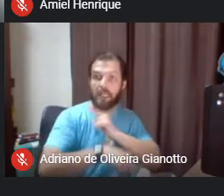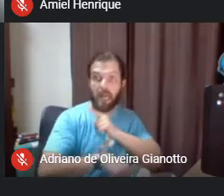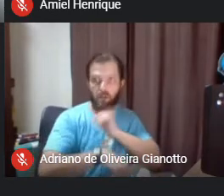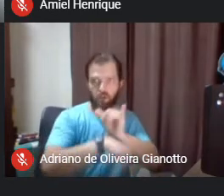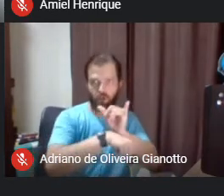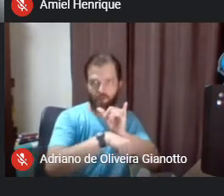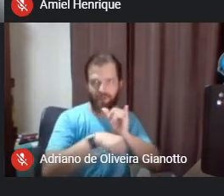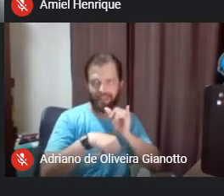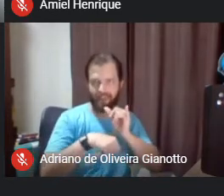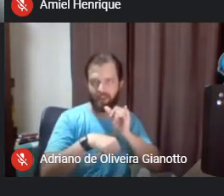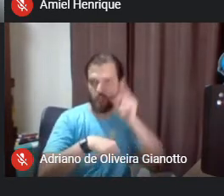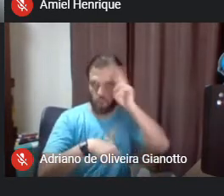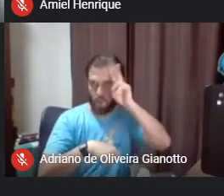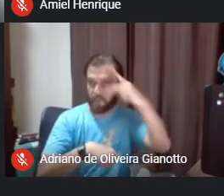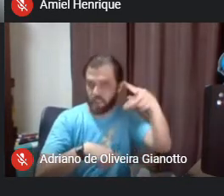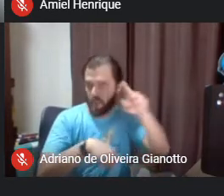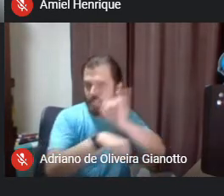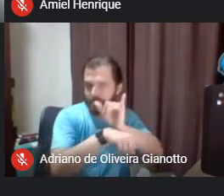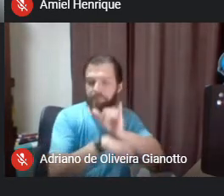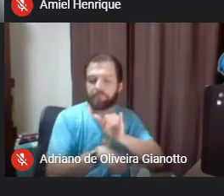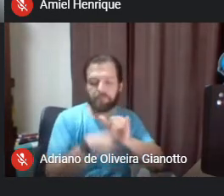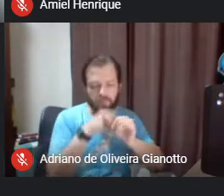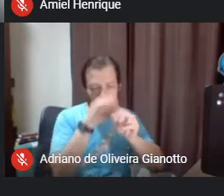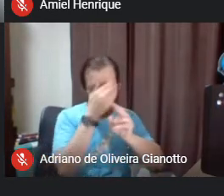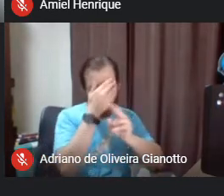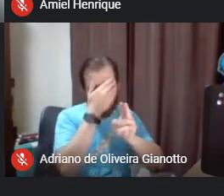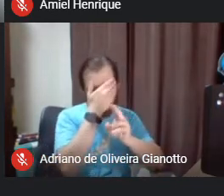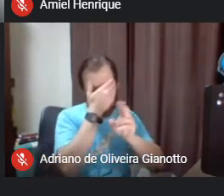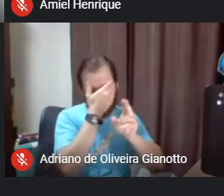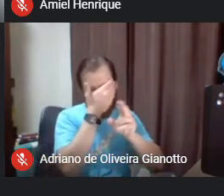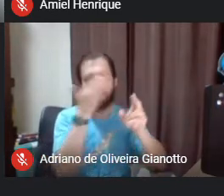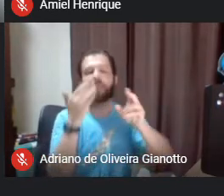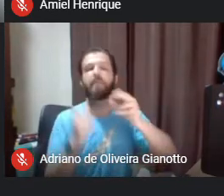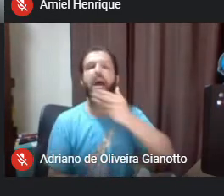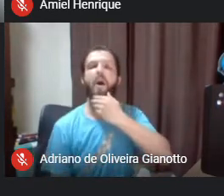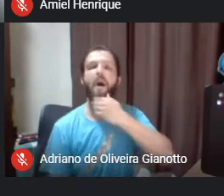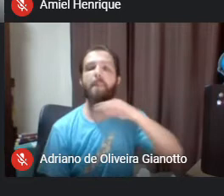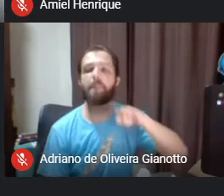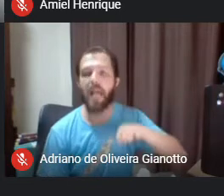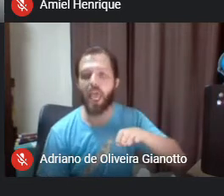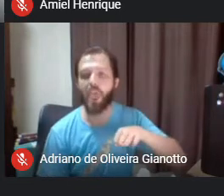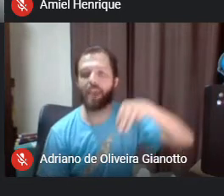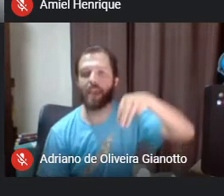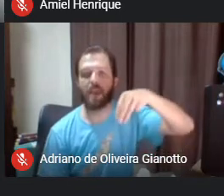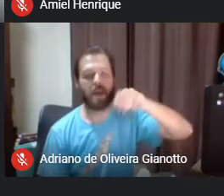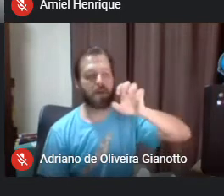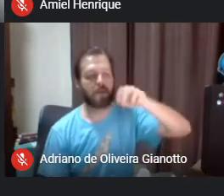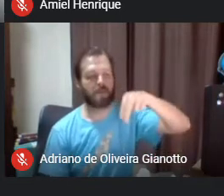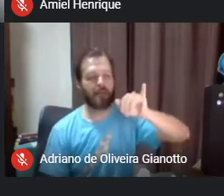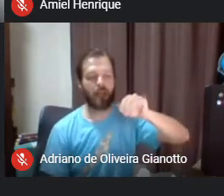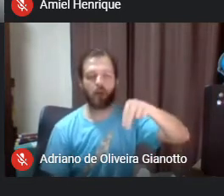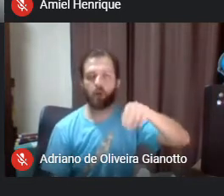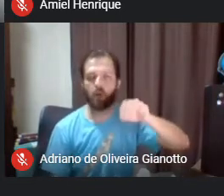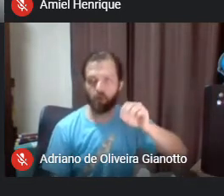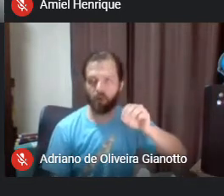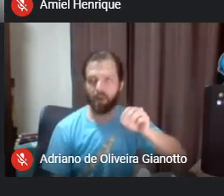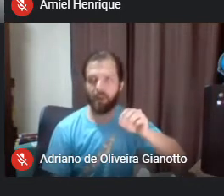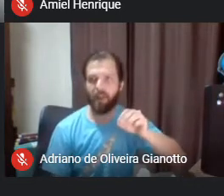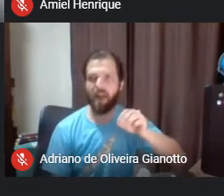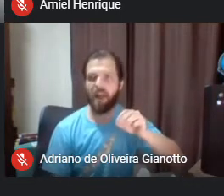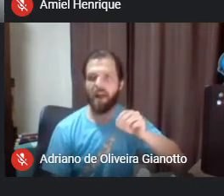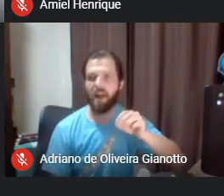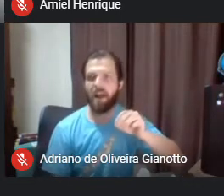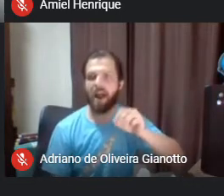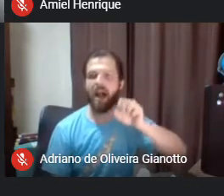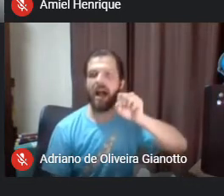cortava a cabeça, abria o ouvido. Se vocês também pesquisarem no YouTube, tem a história dele. Tem uma história